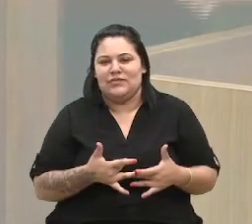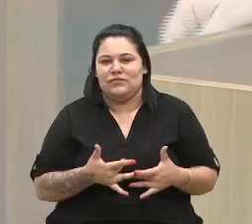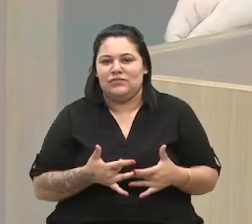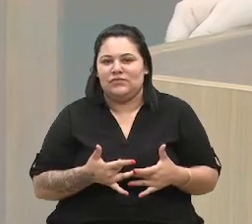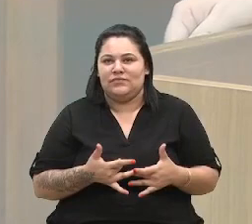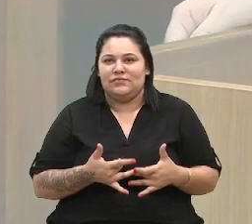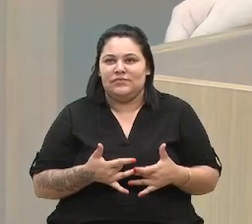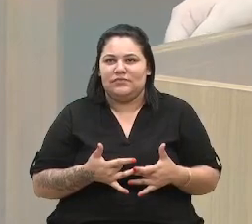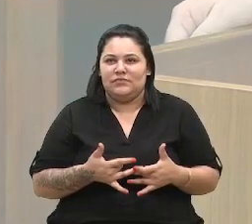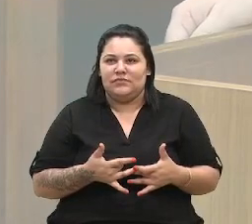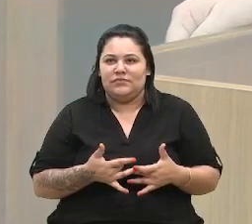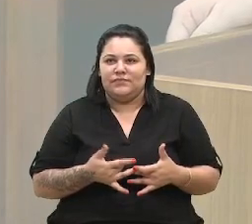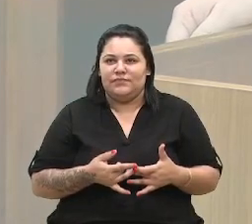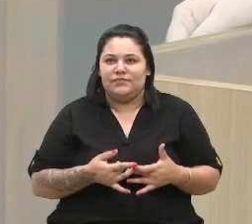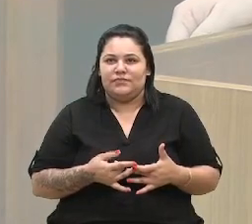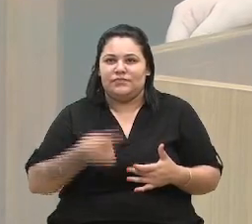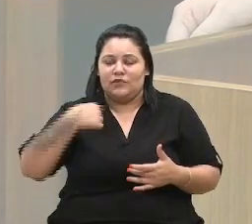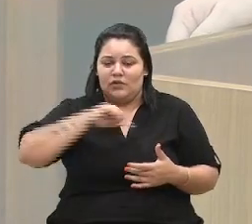aqui nesse